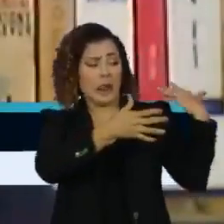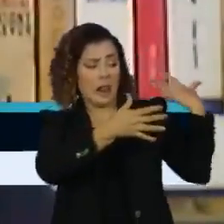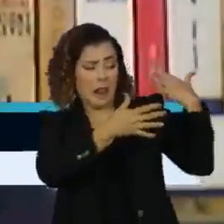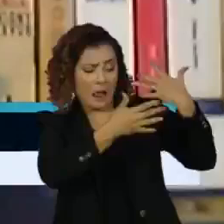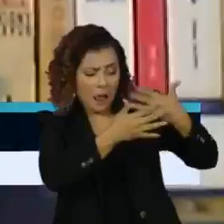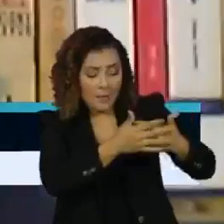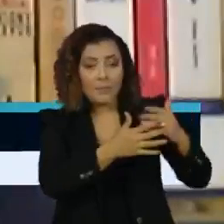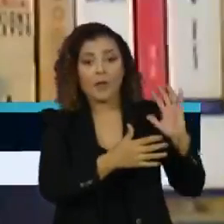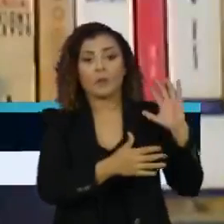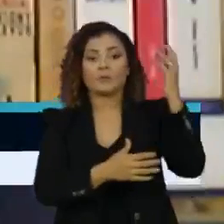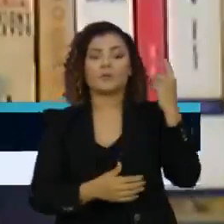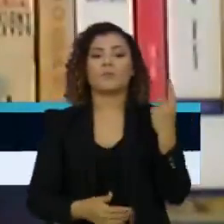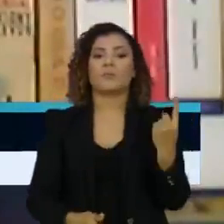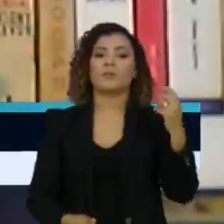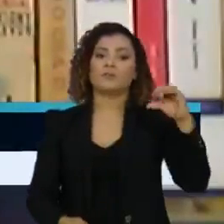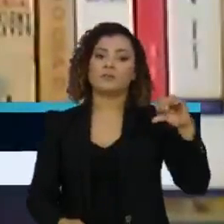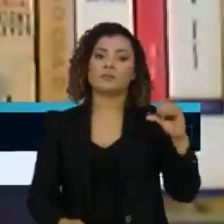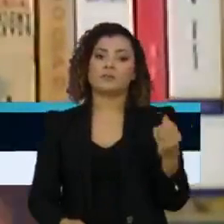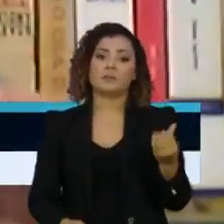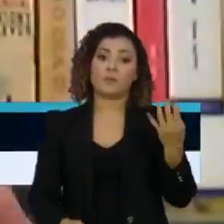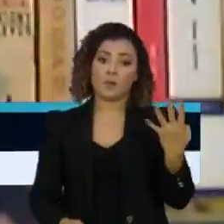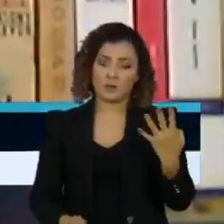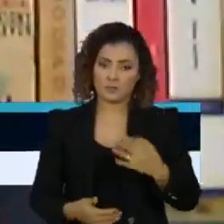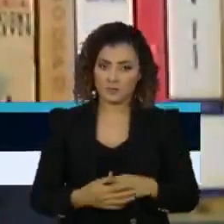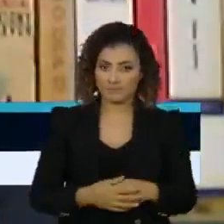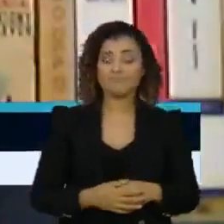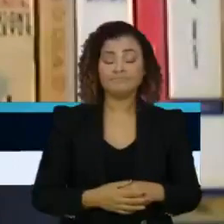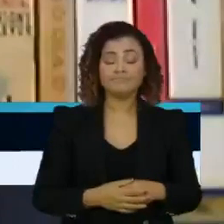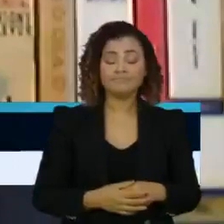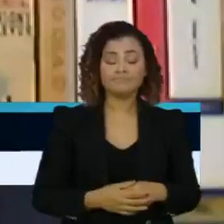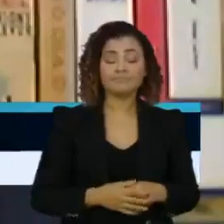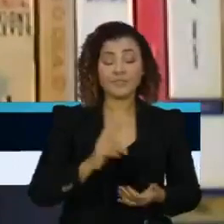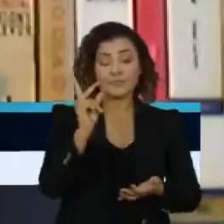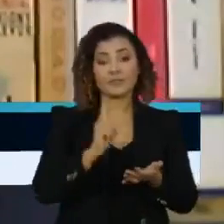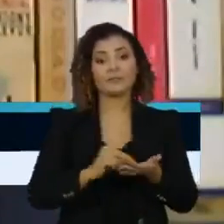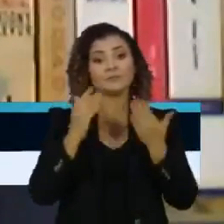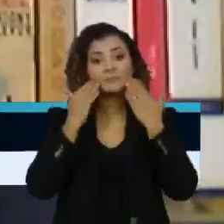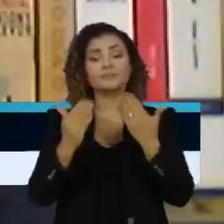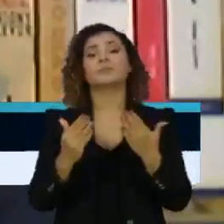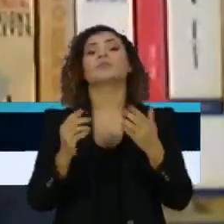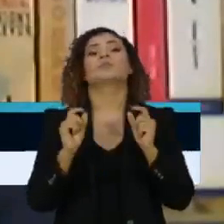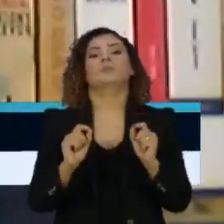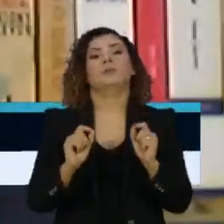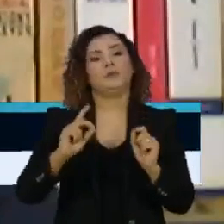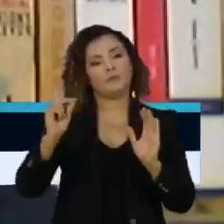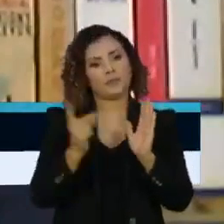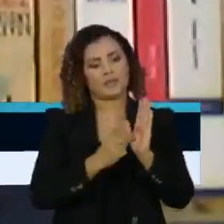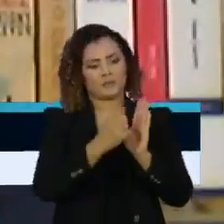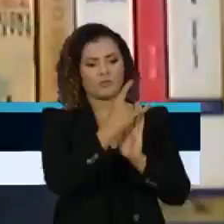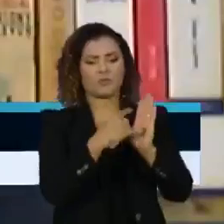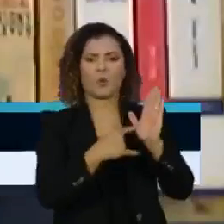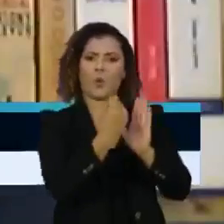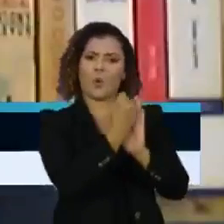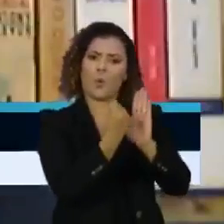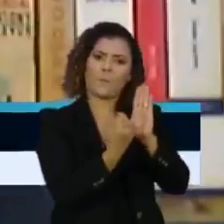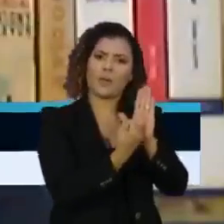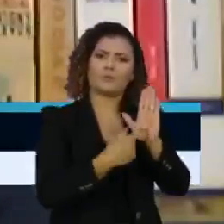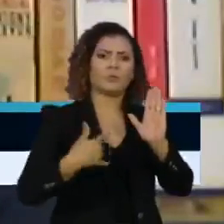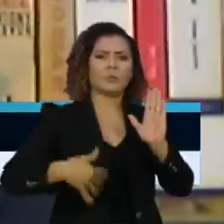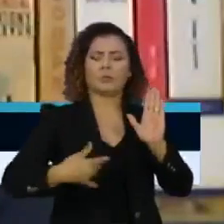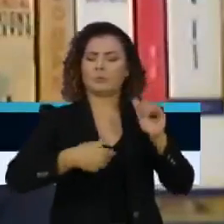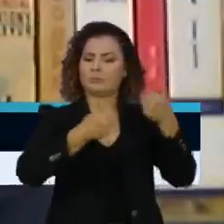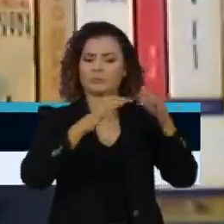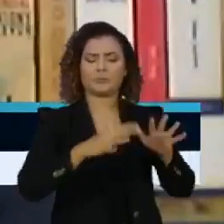do que ocorreu em 1964. Foi, em suma, uma declaração e um documento profundamente